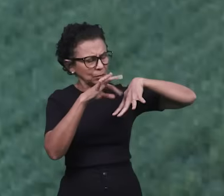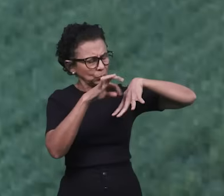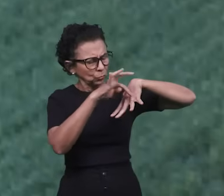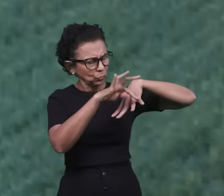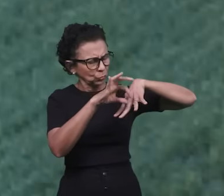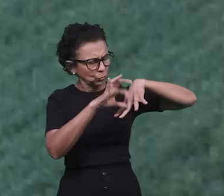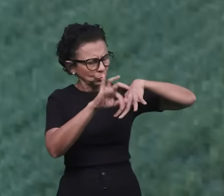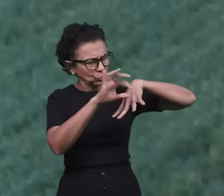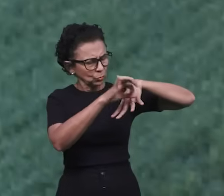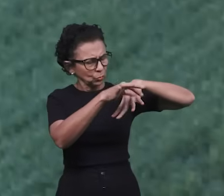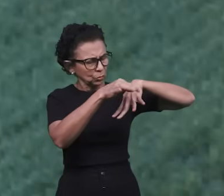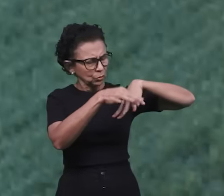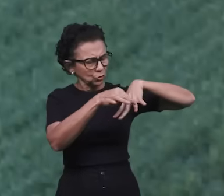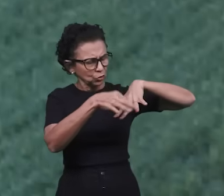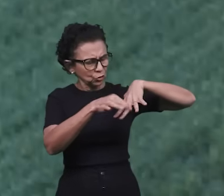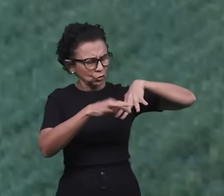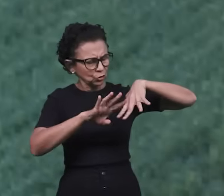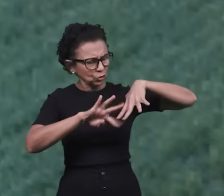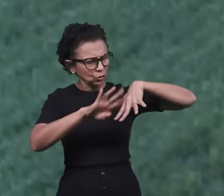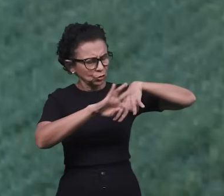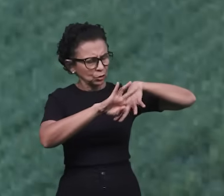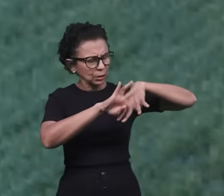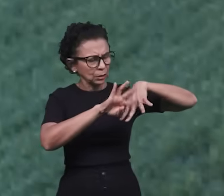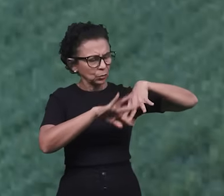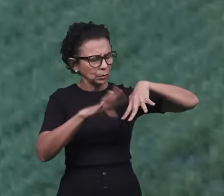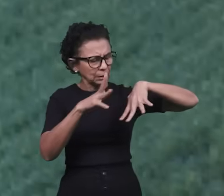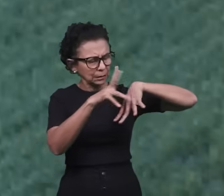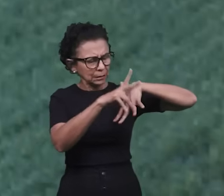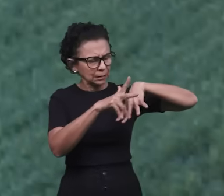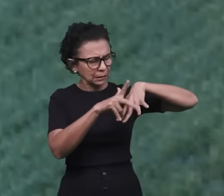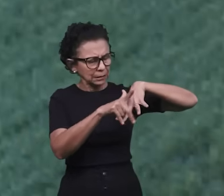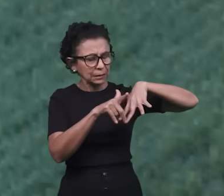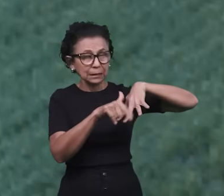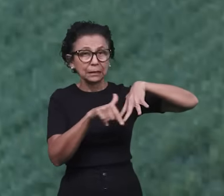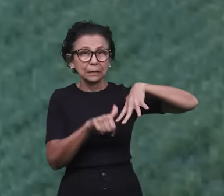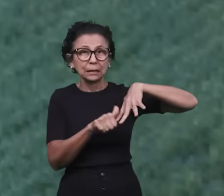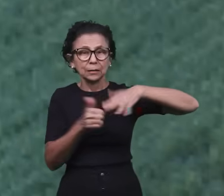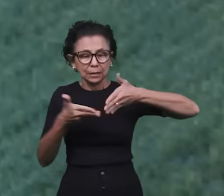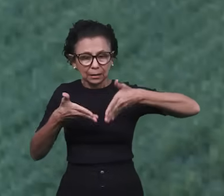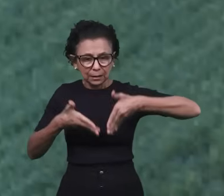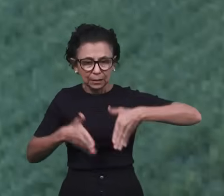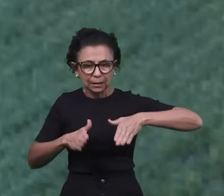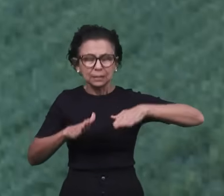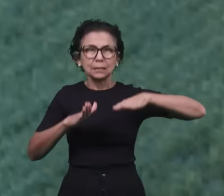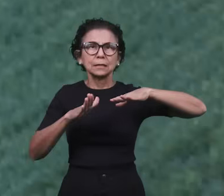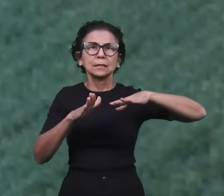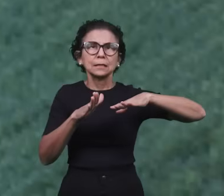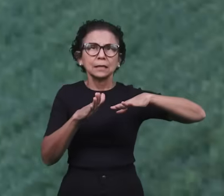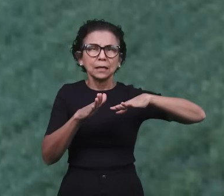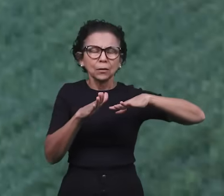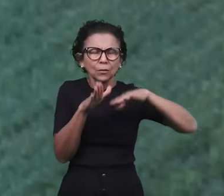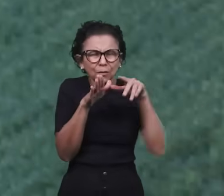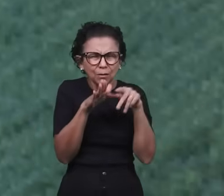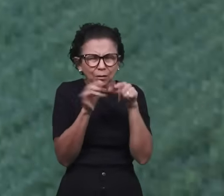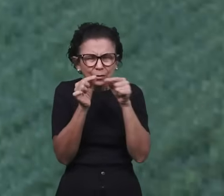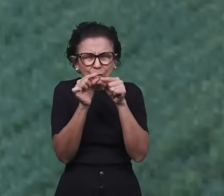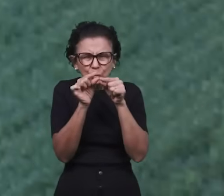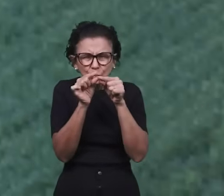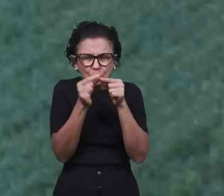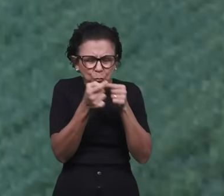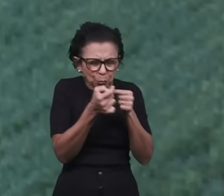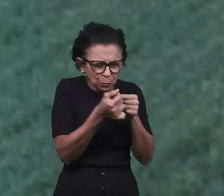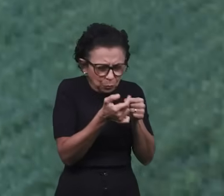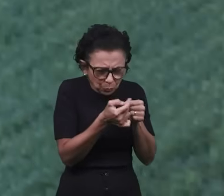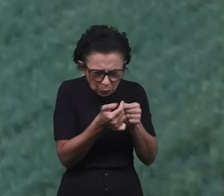ali nutrindo, ela precisa ser nutrida, toda a colmeia. Um pouquinho, como eu disse, né? Primeiro ela recebe o primeiro